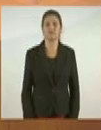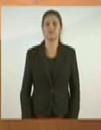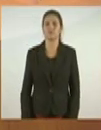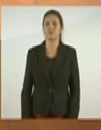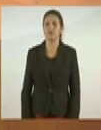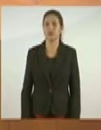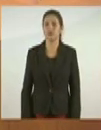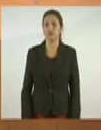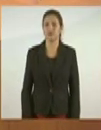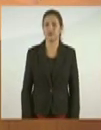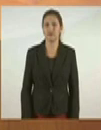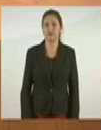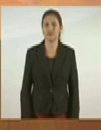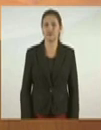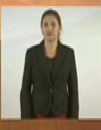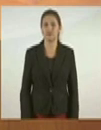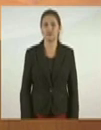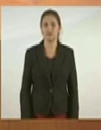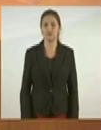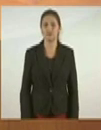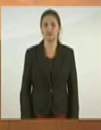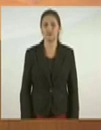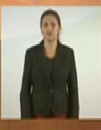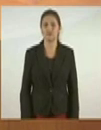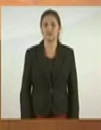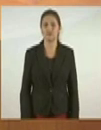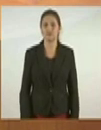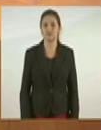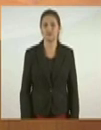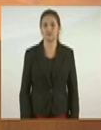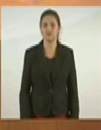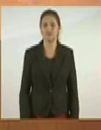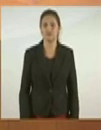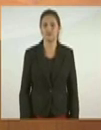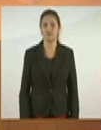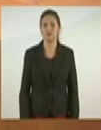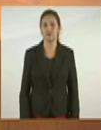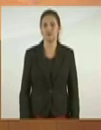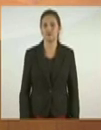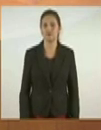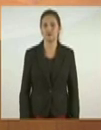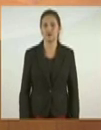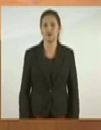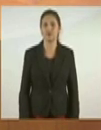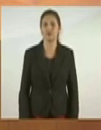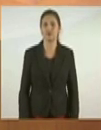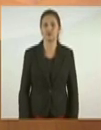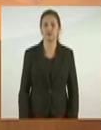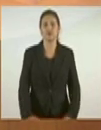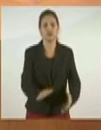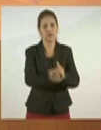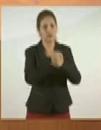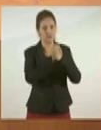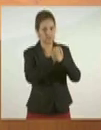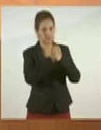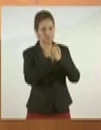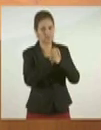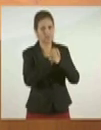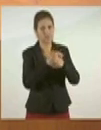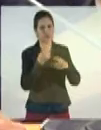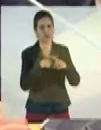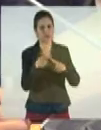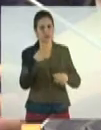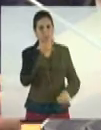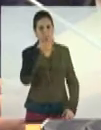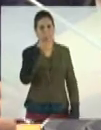Costa Deputado hton Eu quero primeiro parabenizá-lo né pela pelo tema que o senhor traz a essa Tribuna a essa